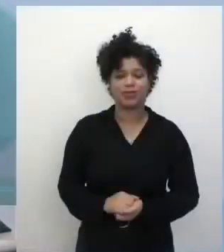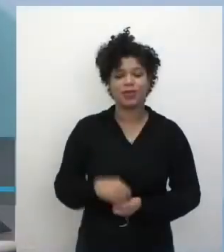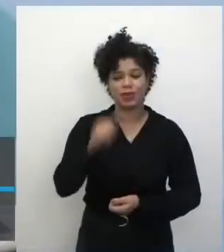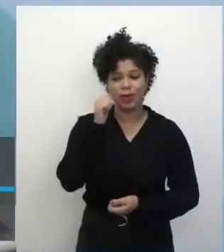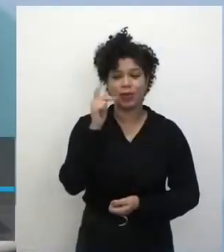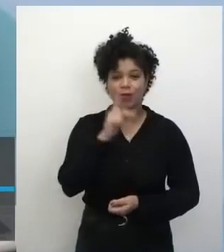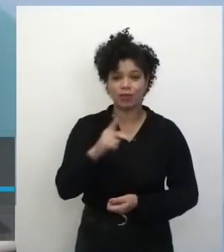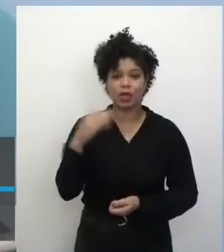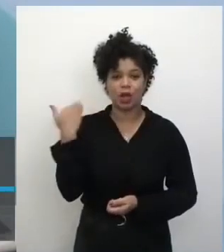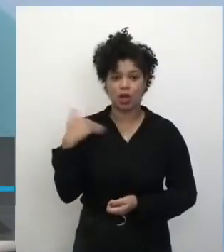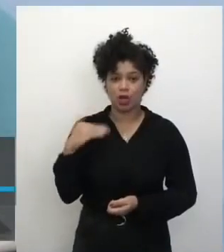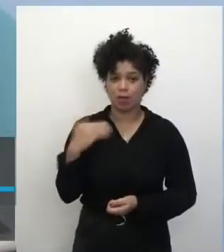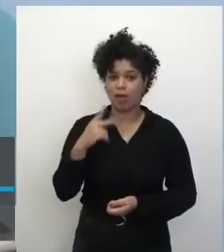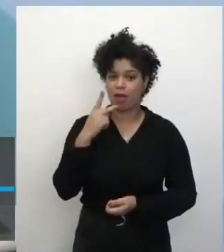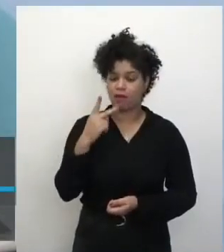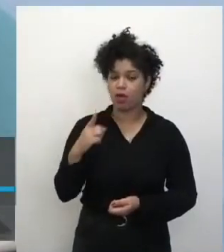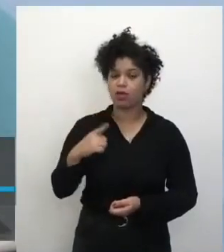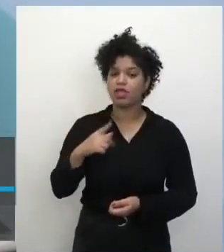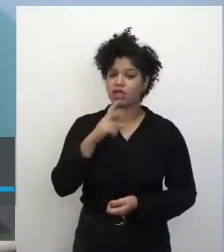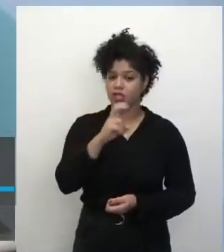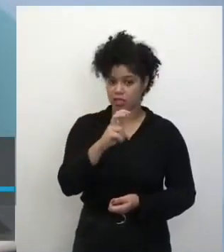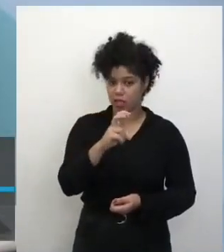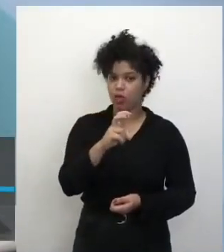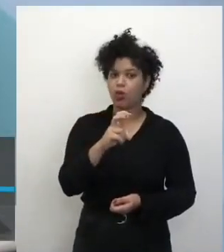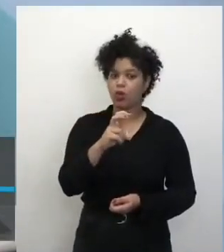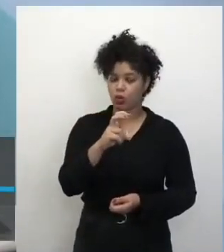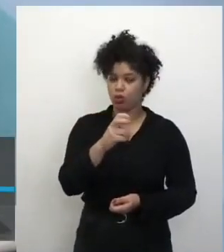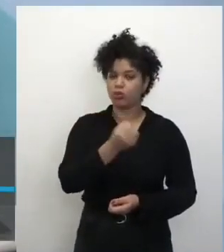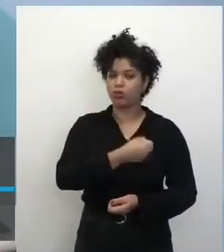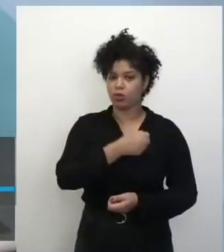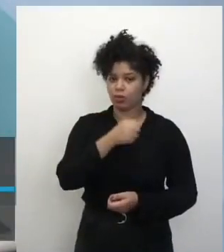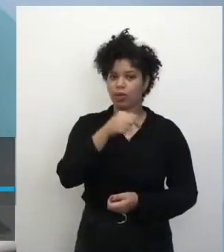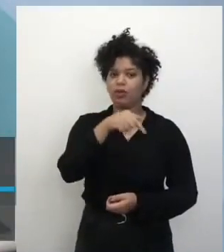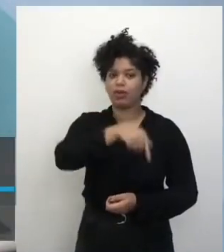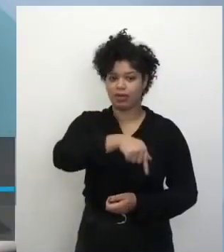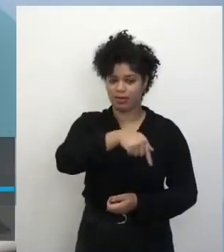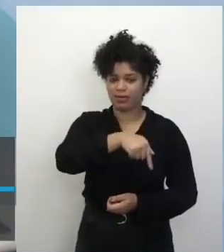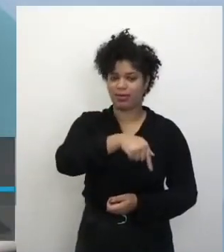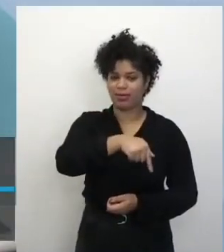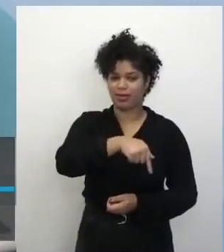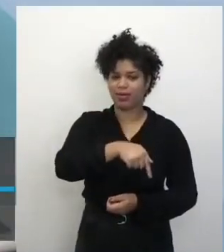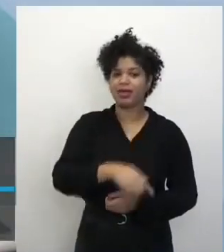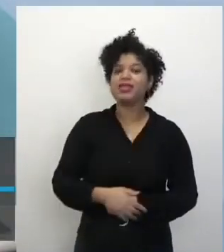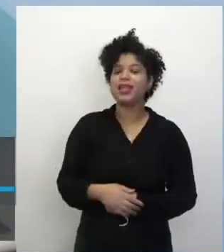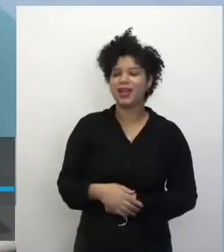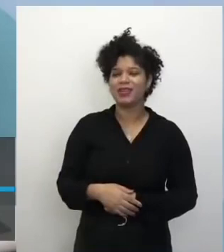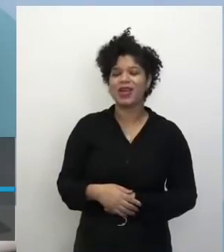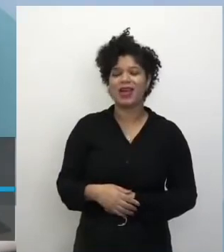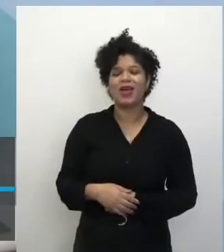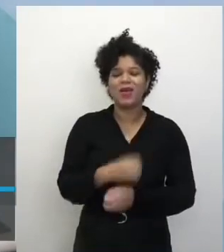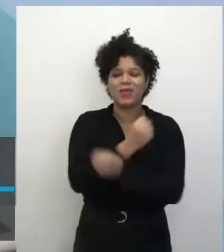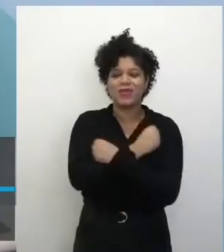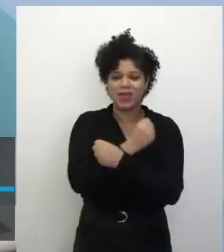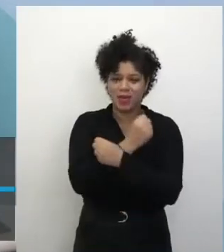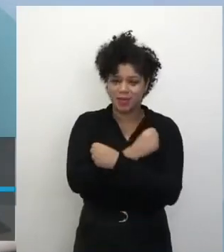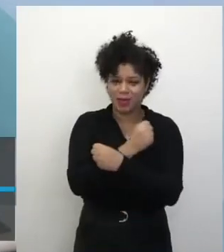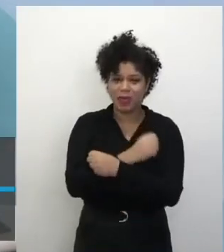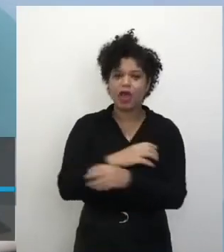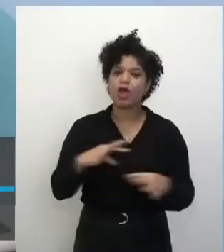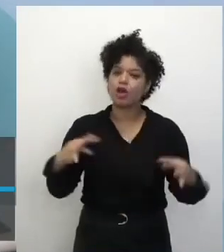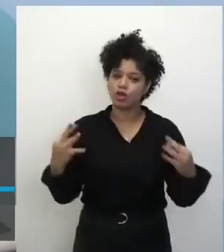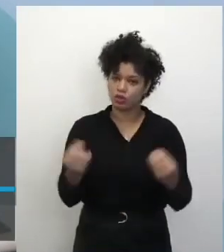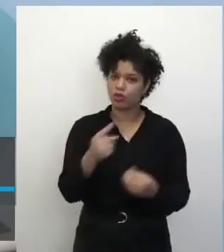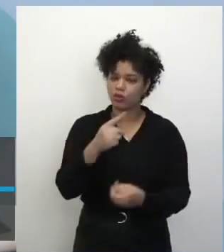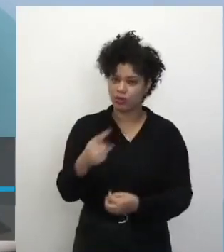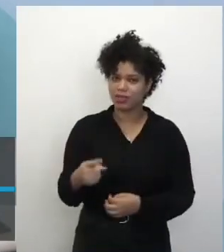Professora Roberta, eles estão falando que tem 5 números nessa lista que são racionais. Então, eu quero mandar um grande abraço aí, é claro, para todos que